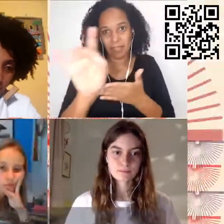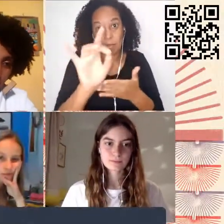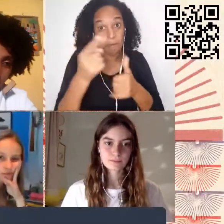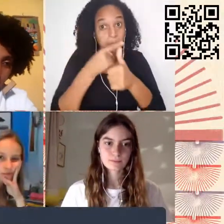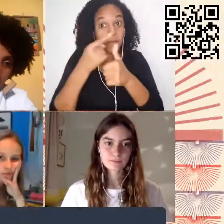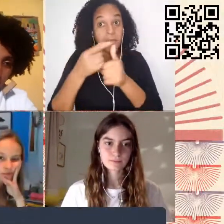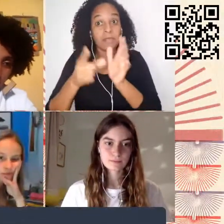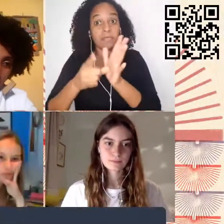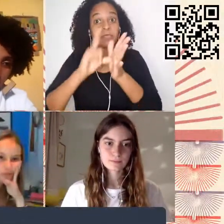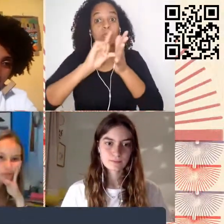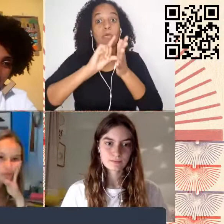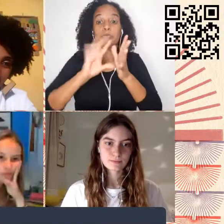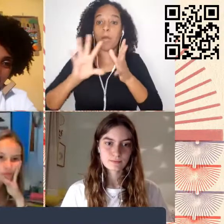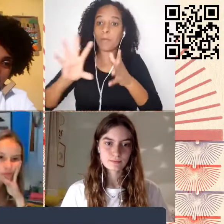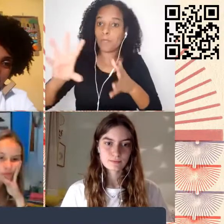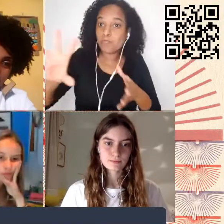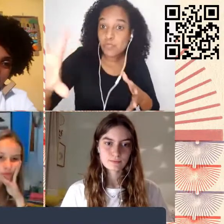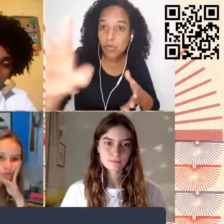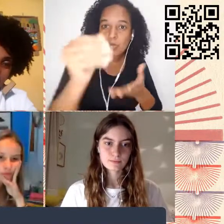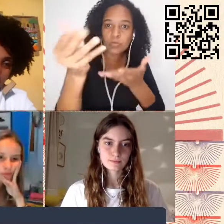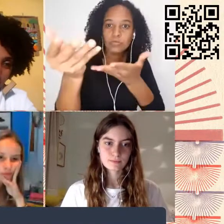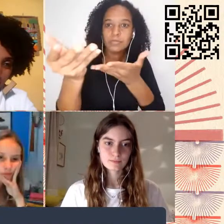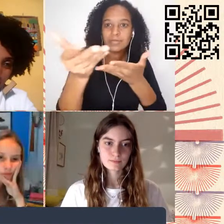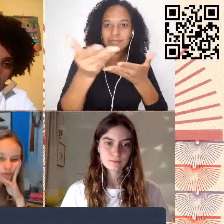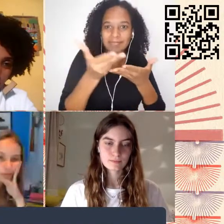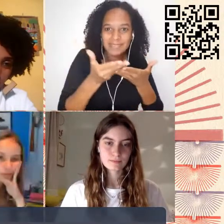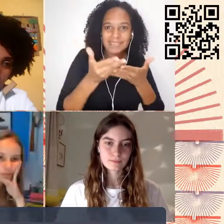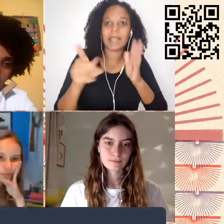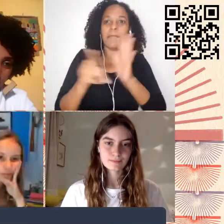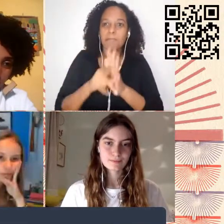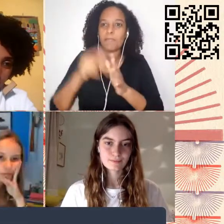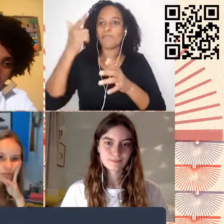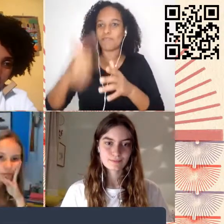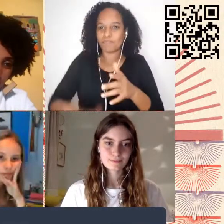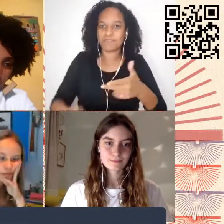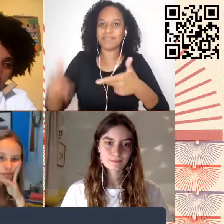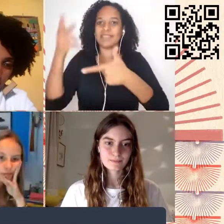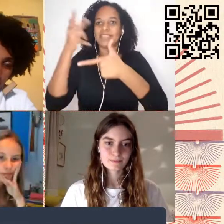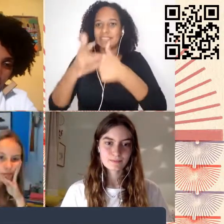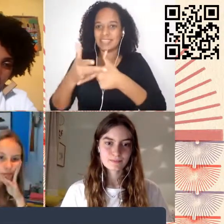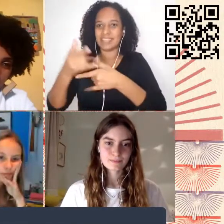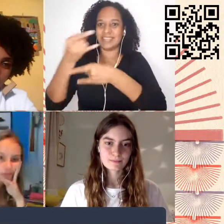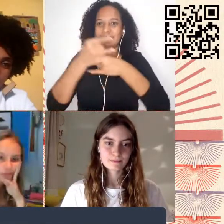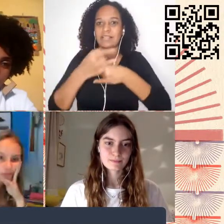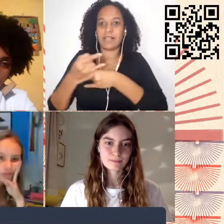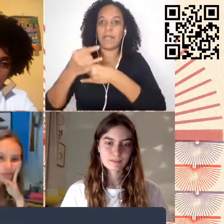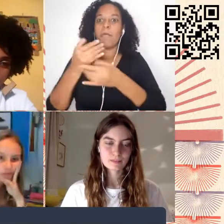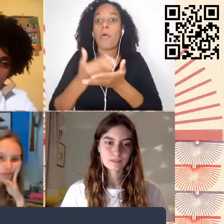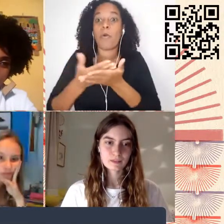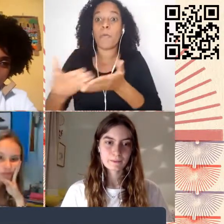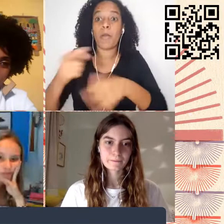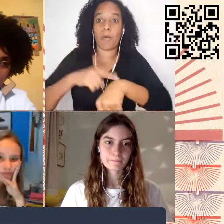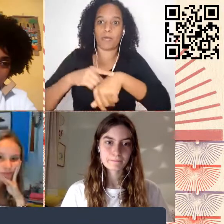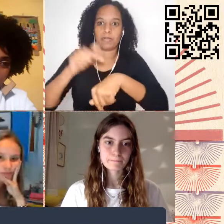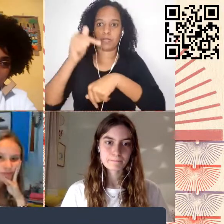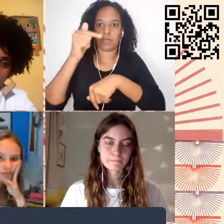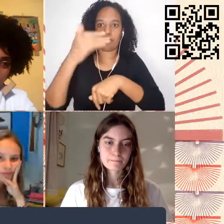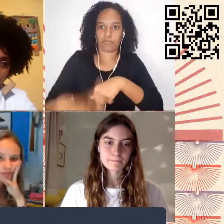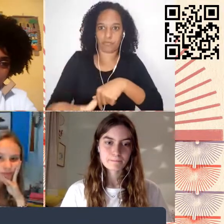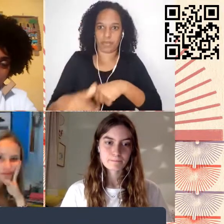só convidar todos para a nossa próxima mesa, nosso próximo encontro, que vai começar às 7h30 com